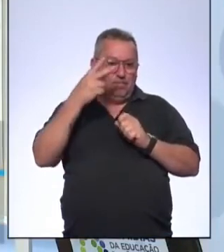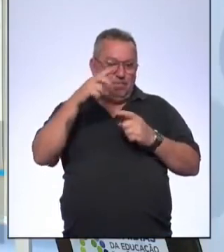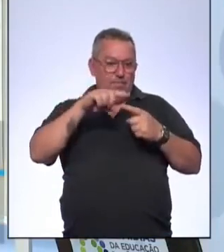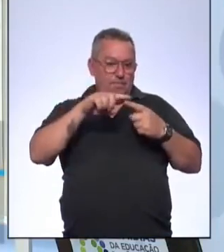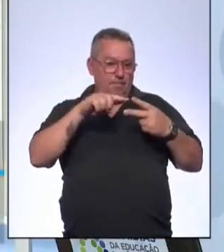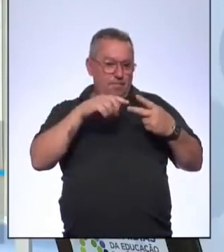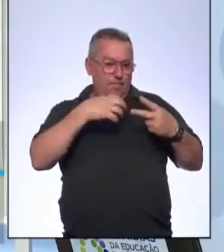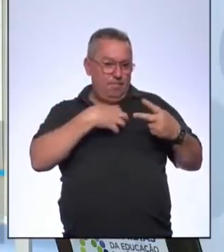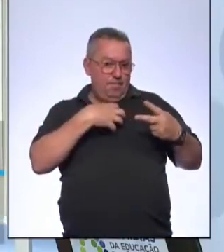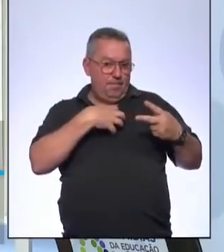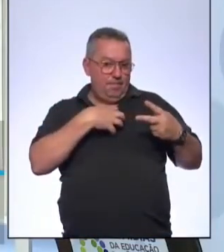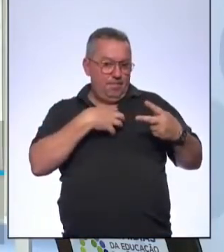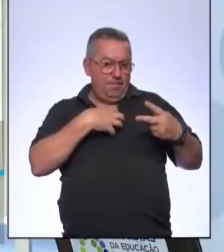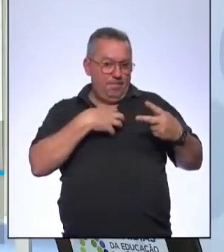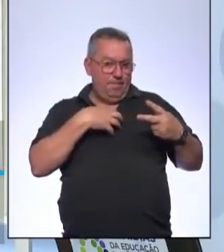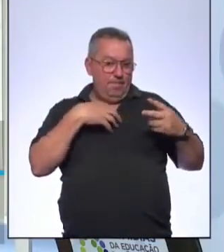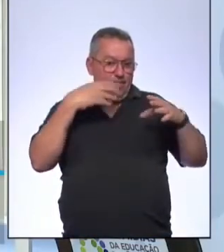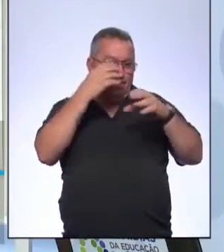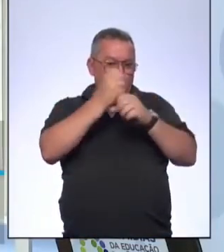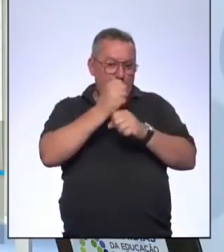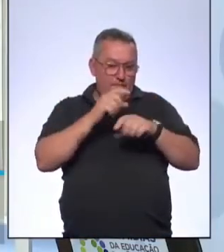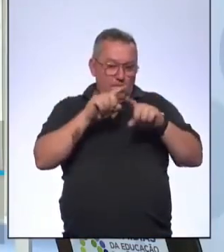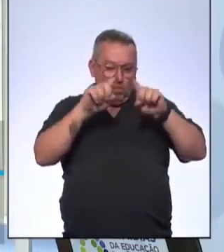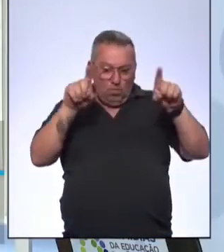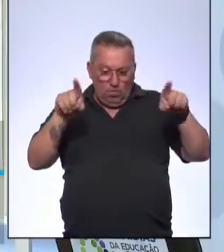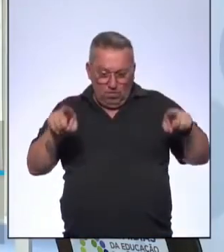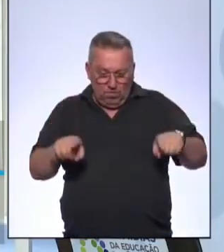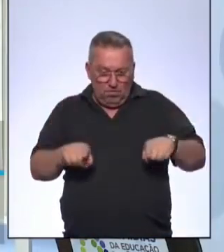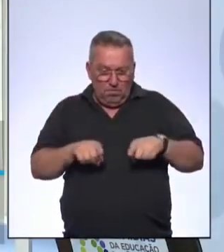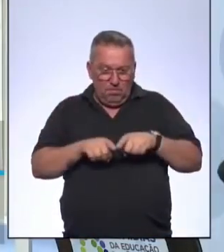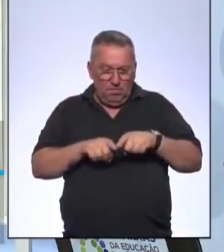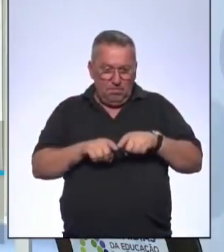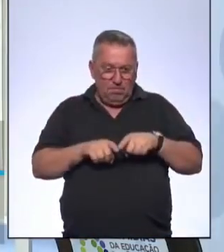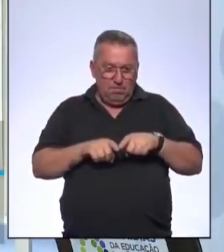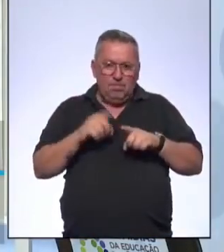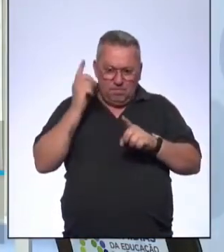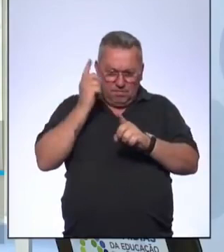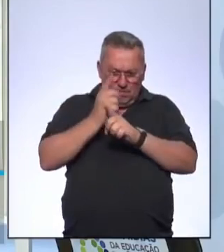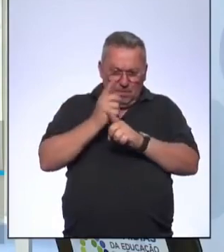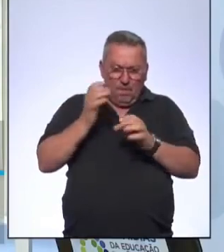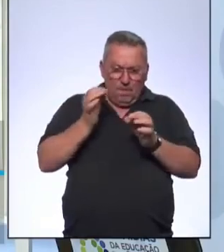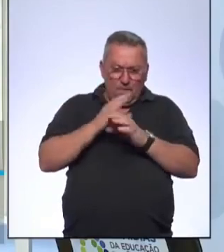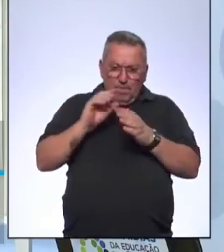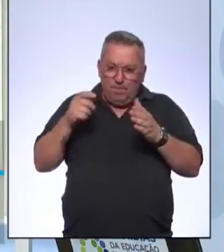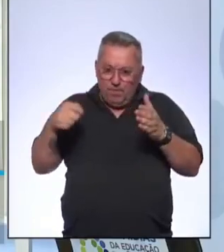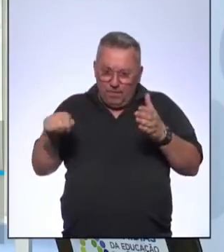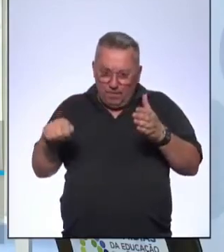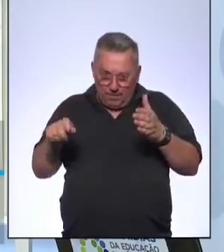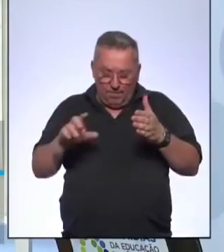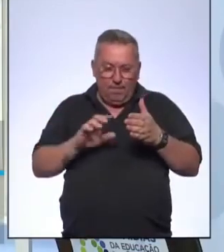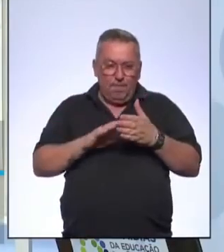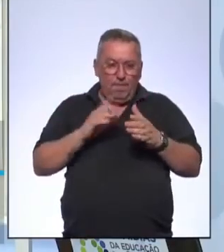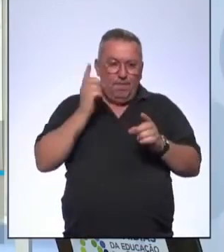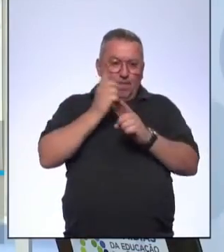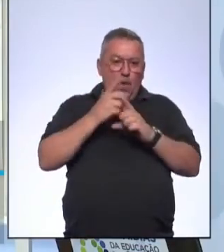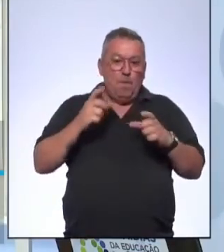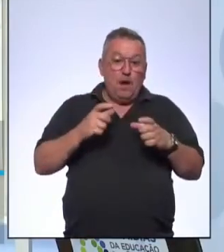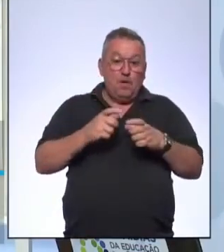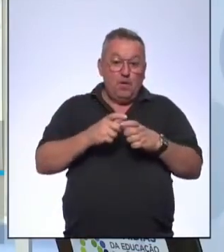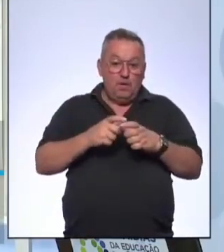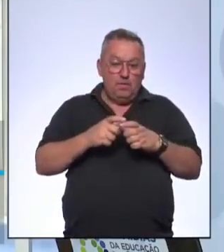formas. Primeiro, calcula a área do total. Achou a área do total? Beleza. Acha a área do